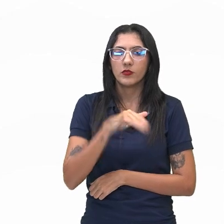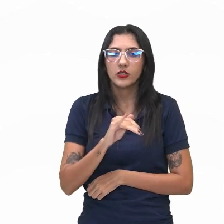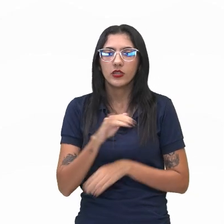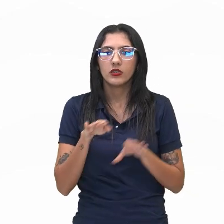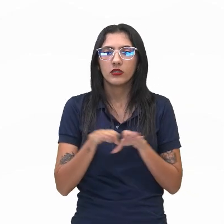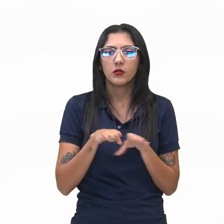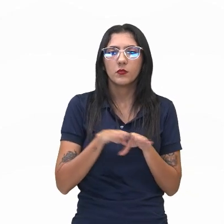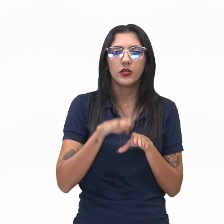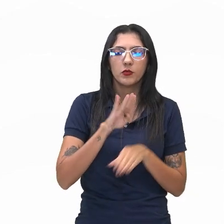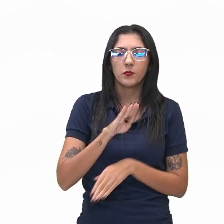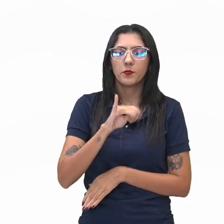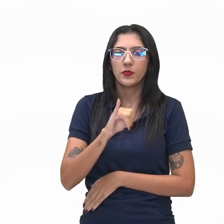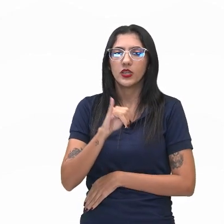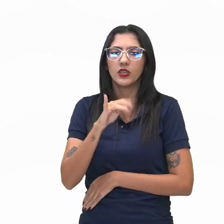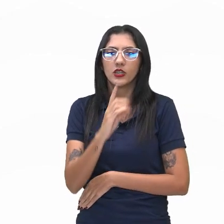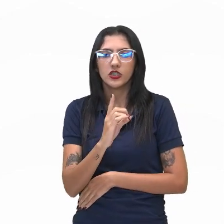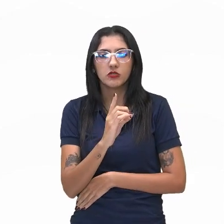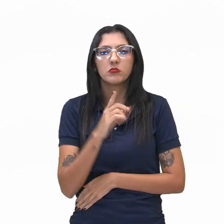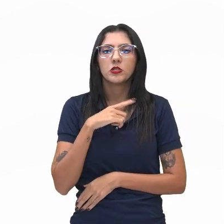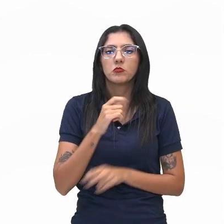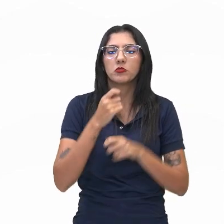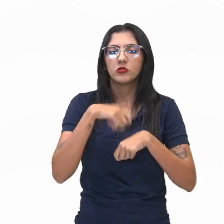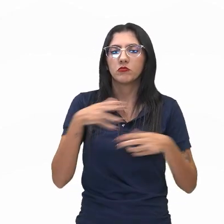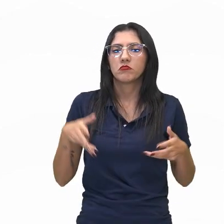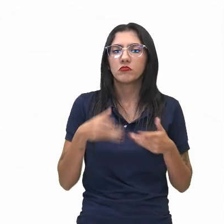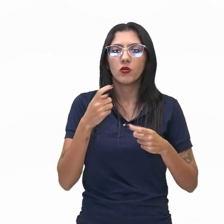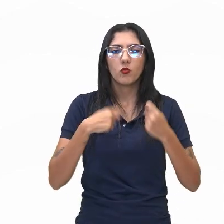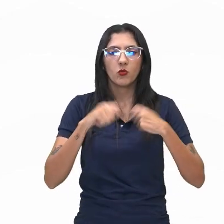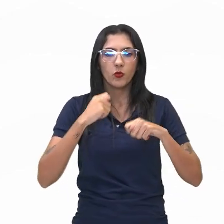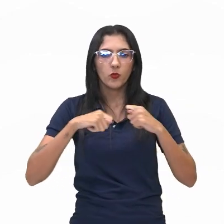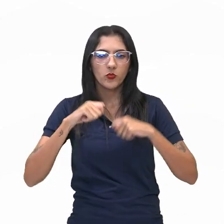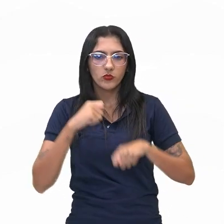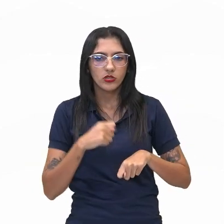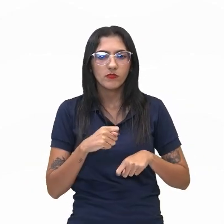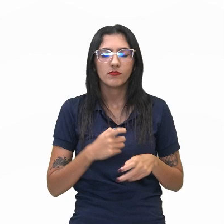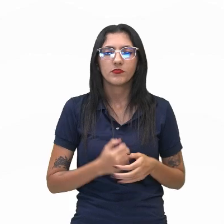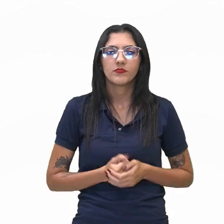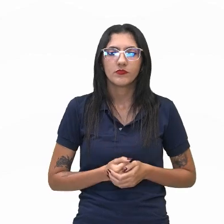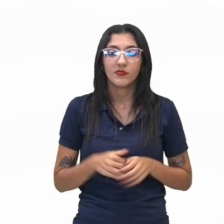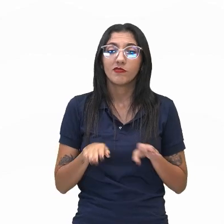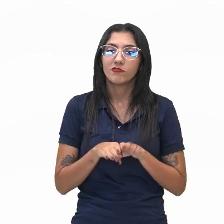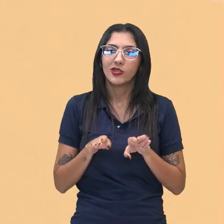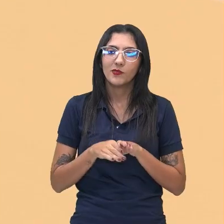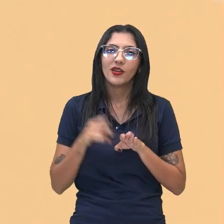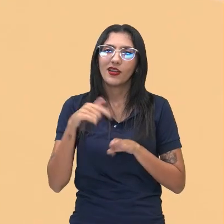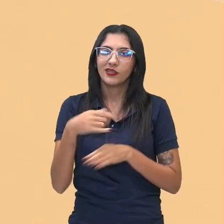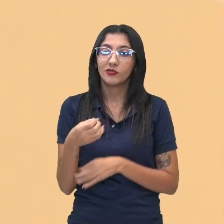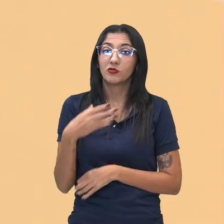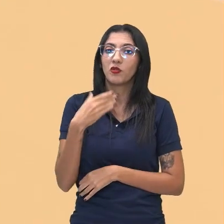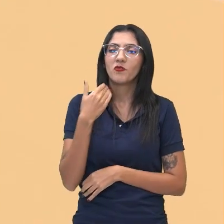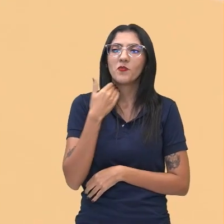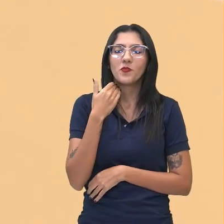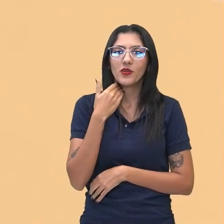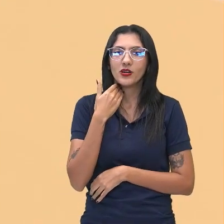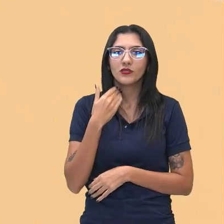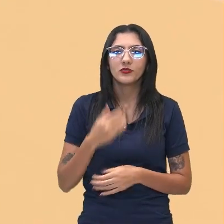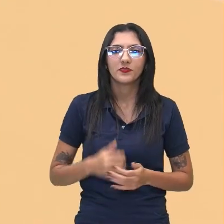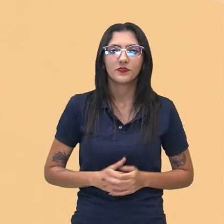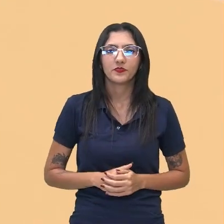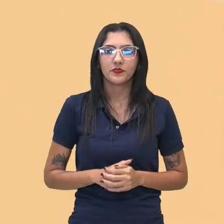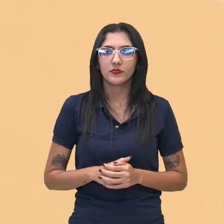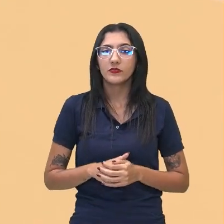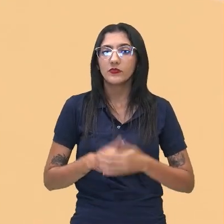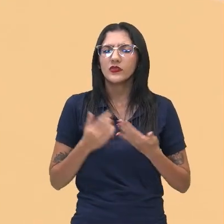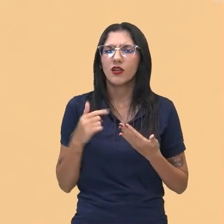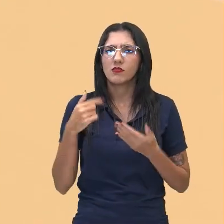BID, né, para o fomento aí às economias emergentes, como vai ser o caso aí do NDB, tá? Então, a gente observa a